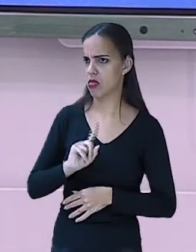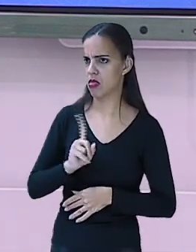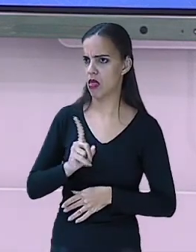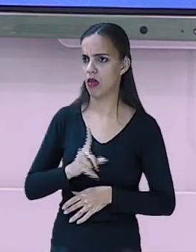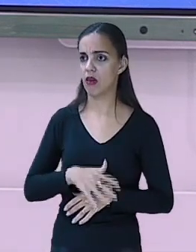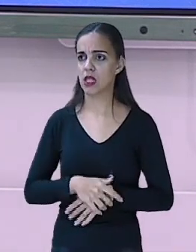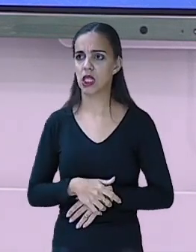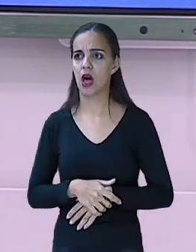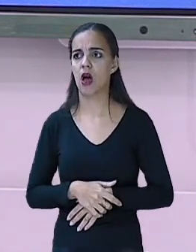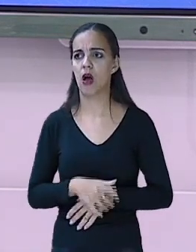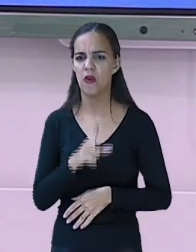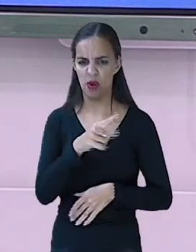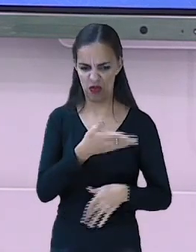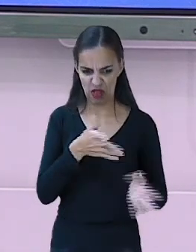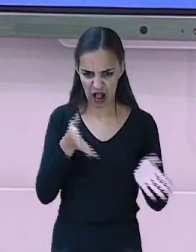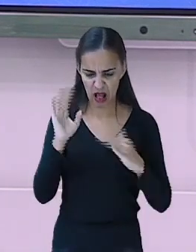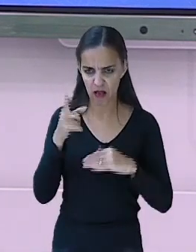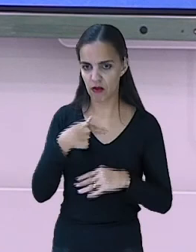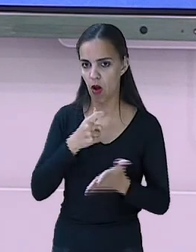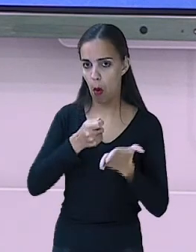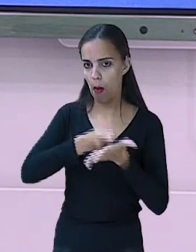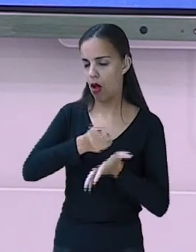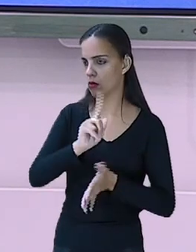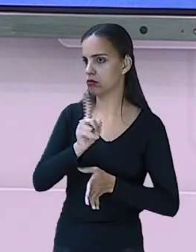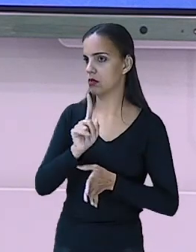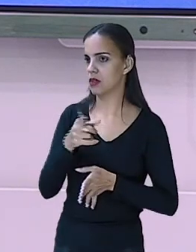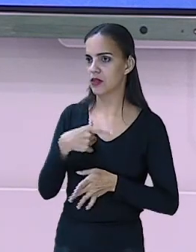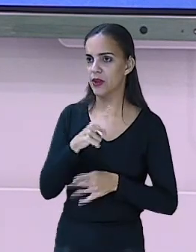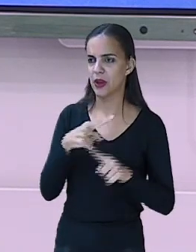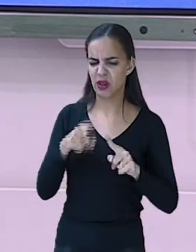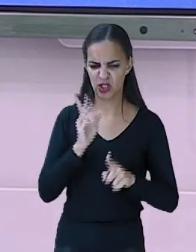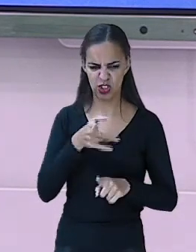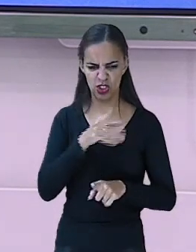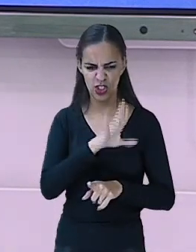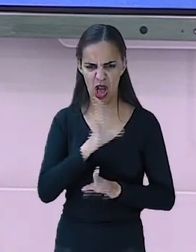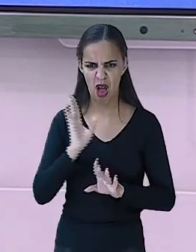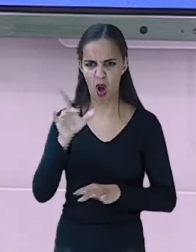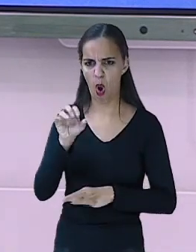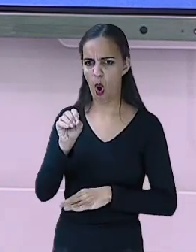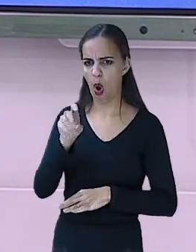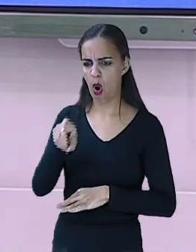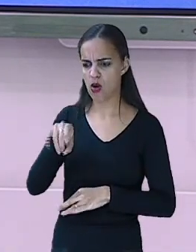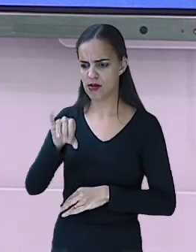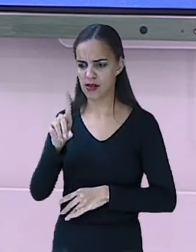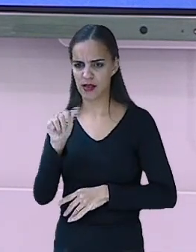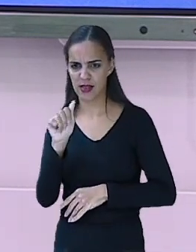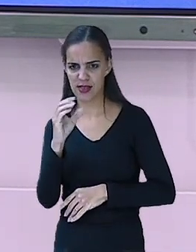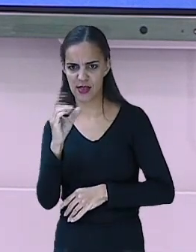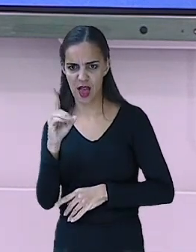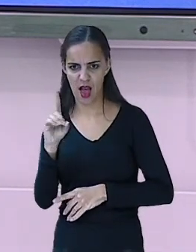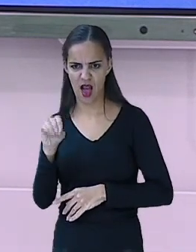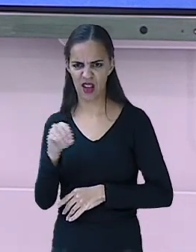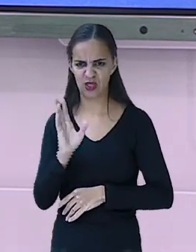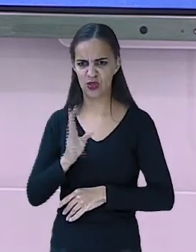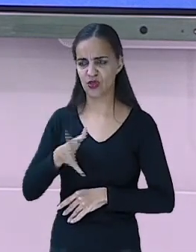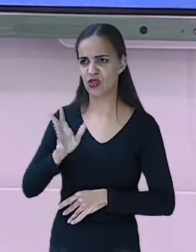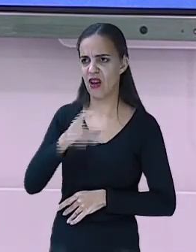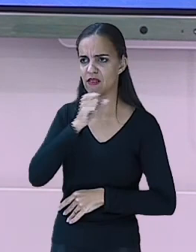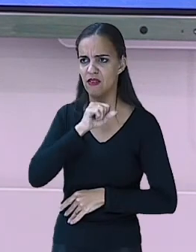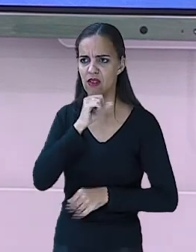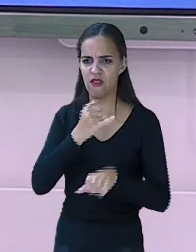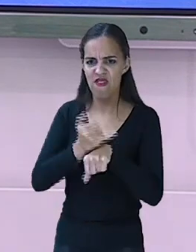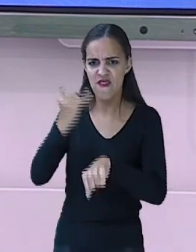seu amigo já levar esse carro oxidado porque a transformação a